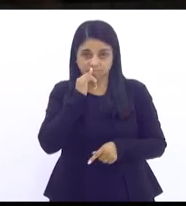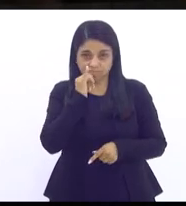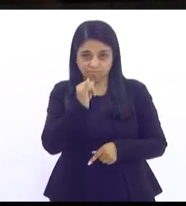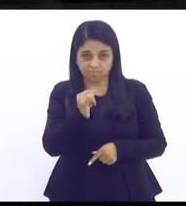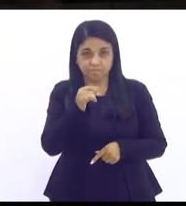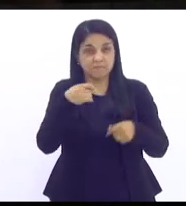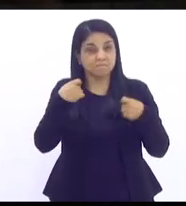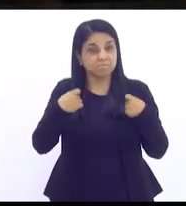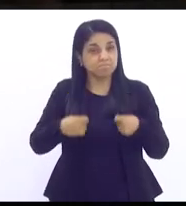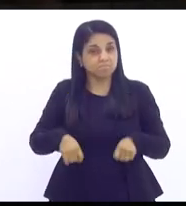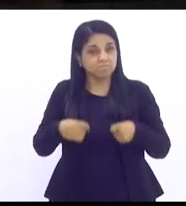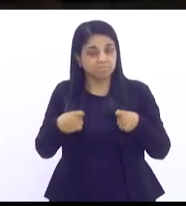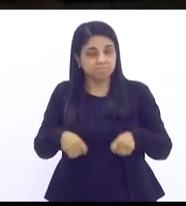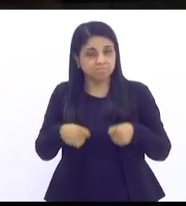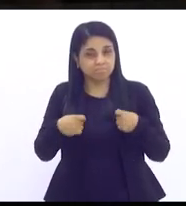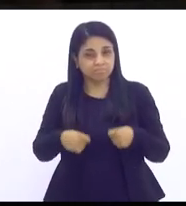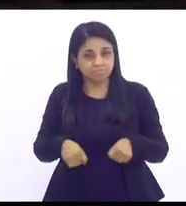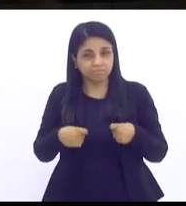era necessário